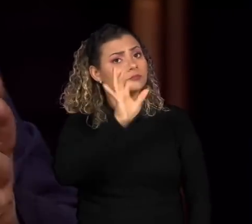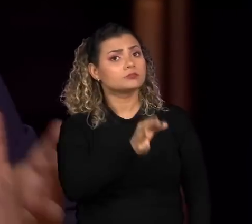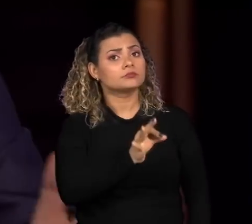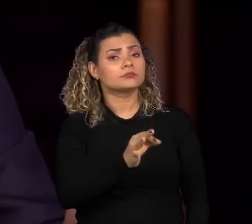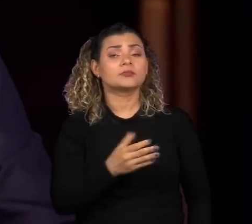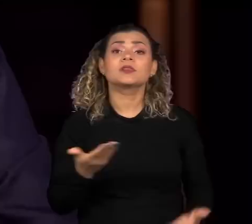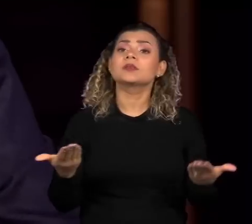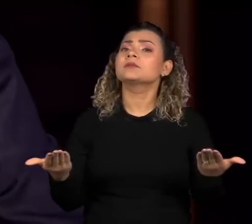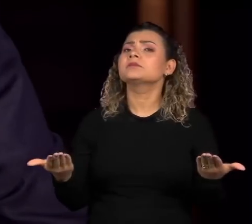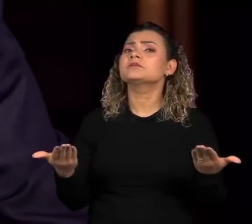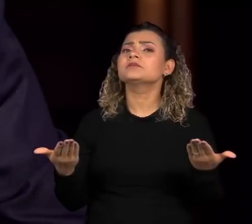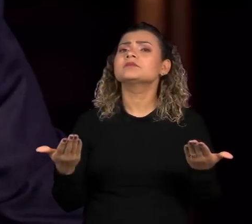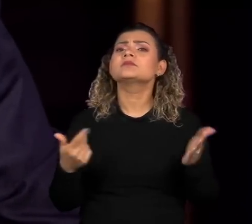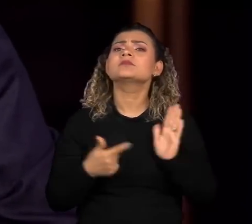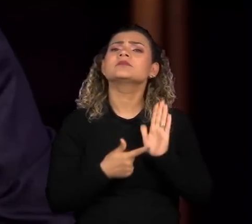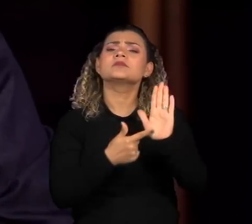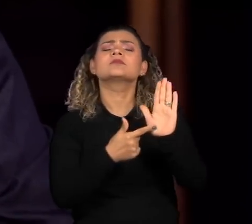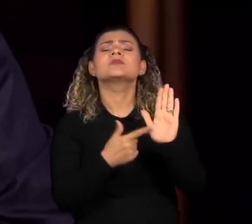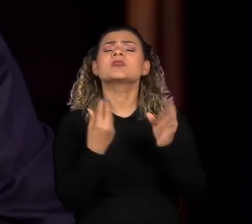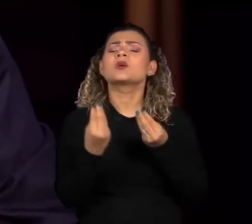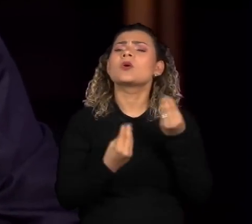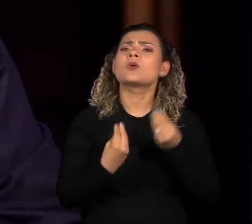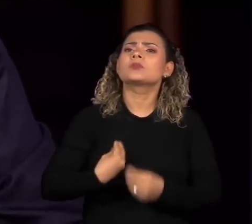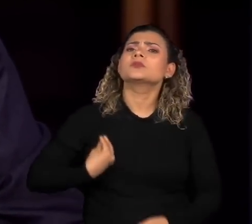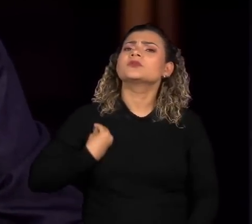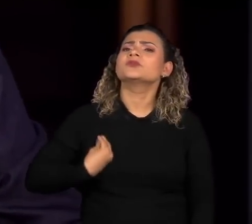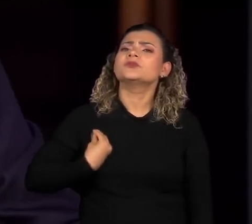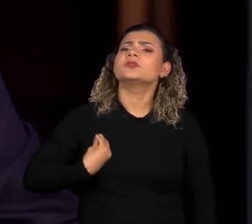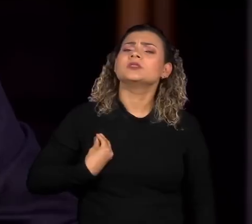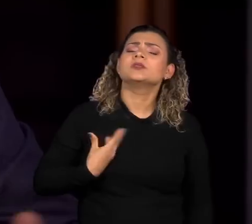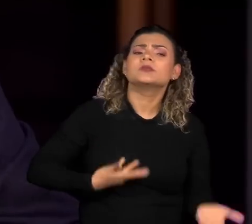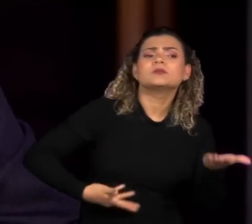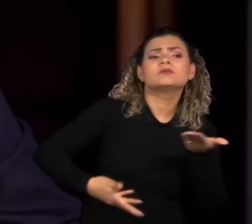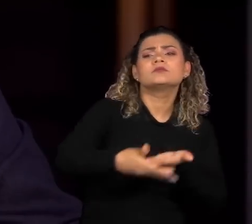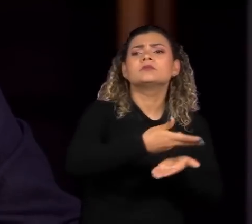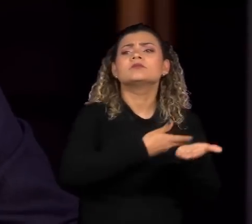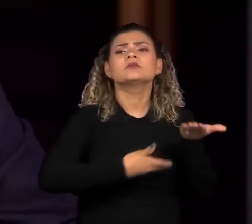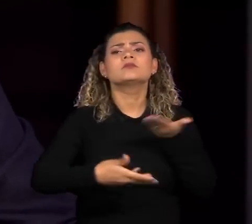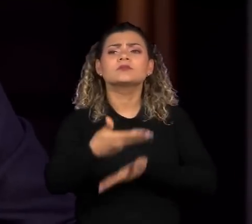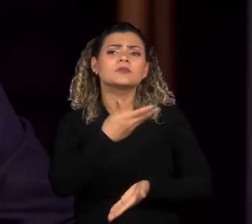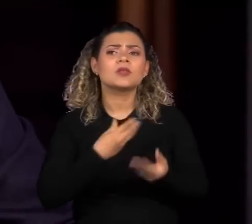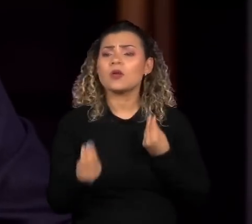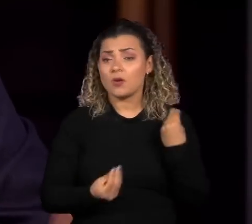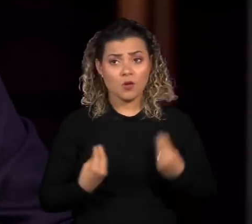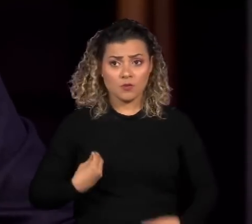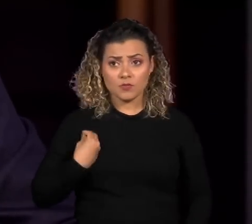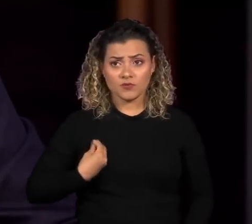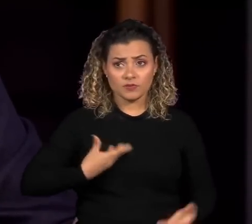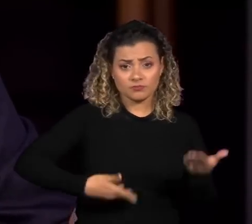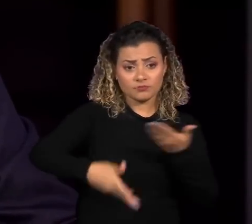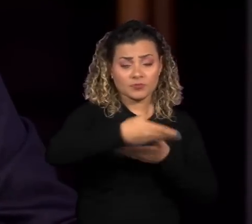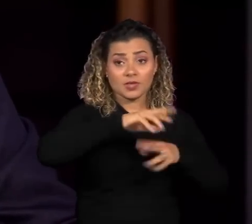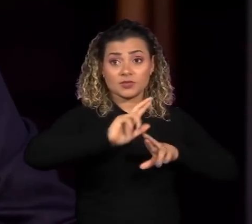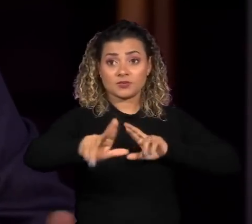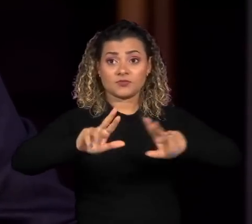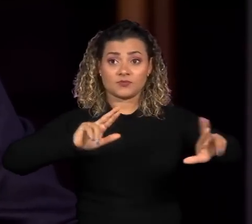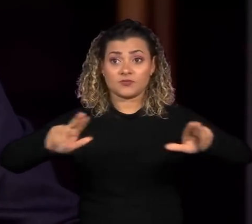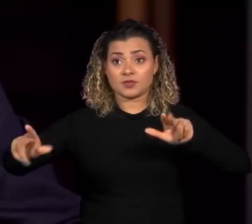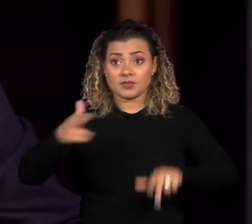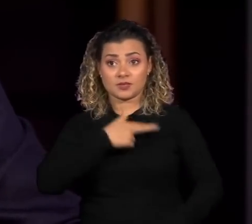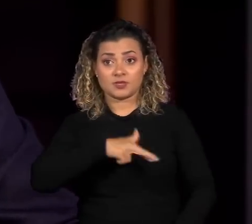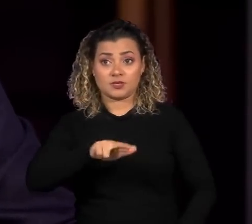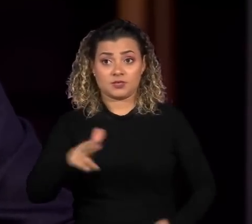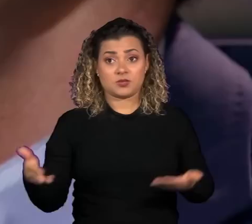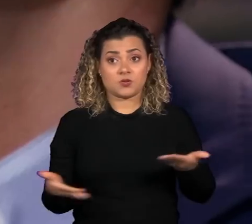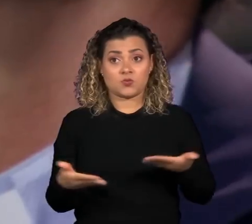a palavra que eu quero trazer é convivência. Isso. Como fazer para conviver com as diferentes religiões hoje